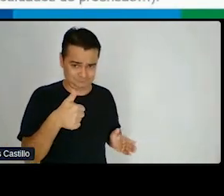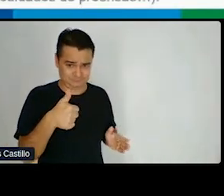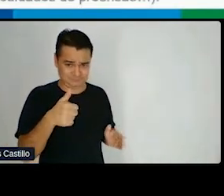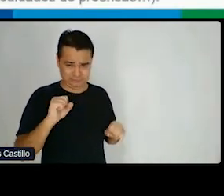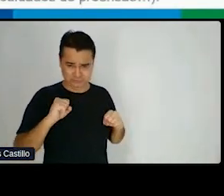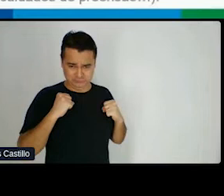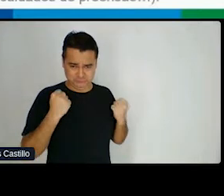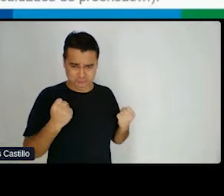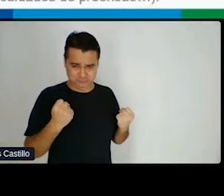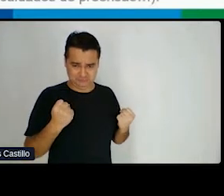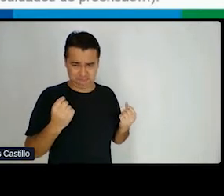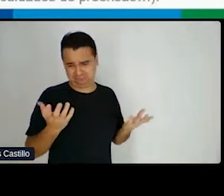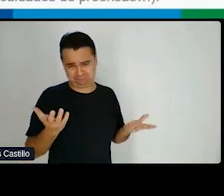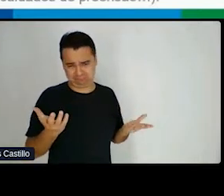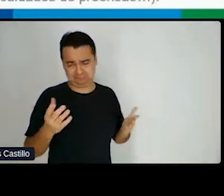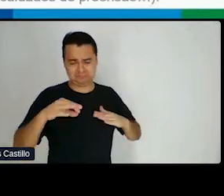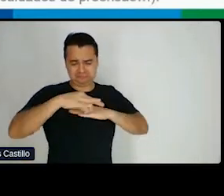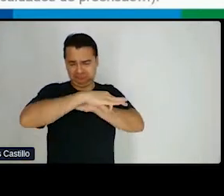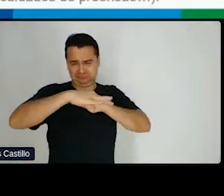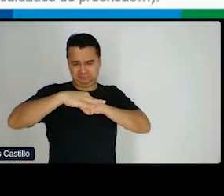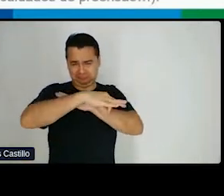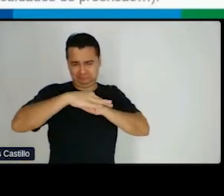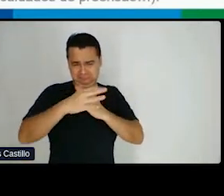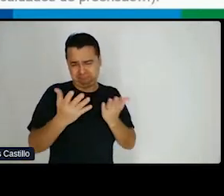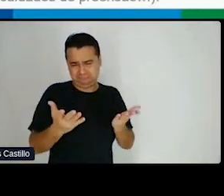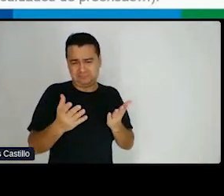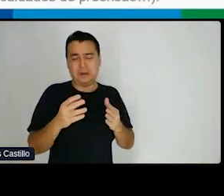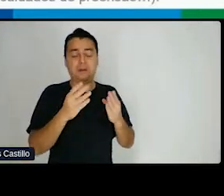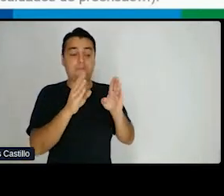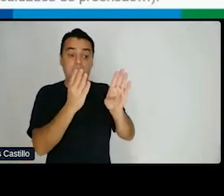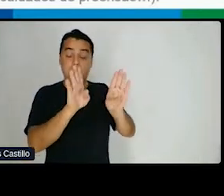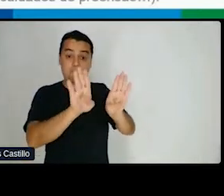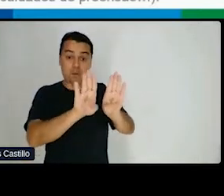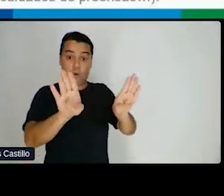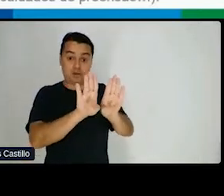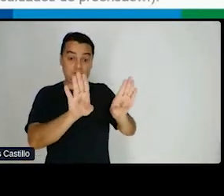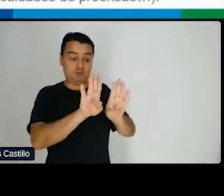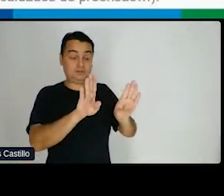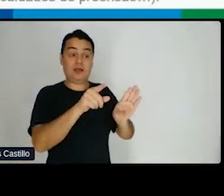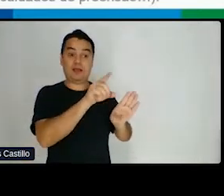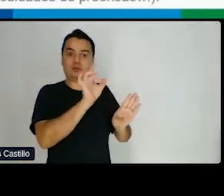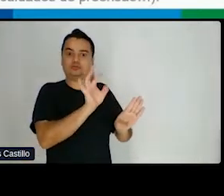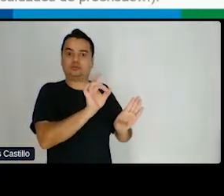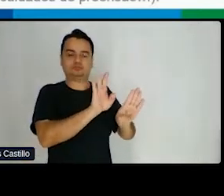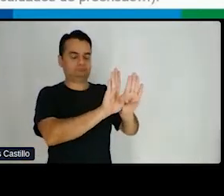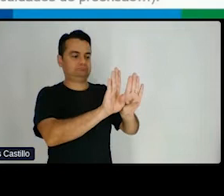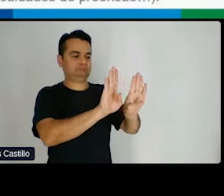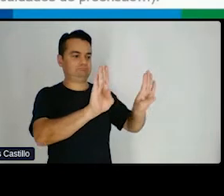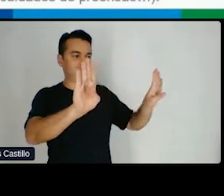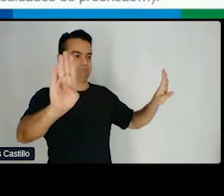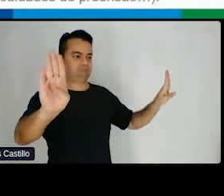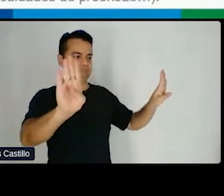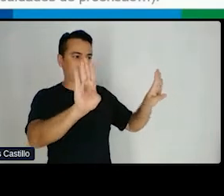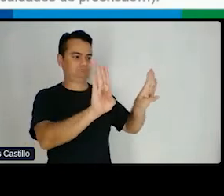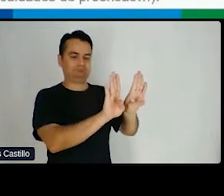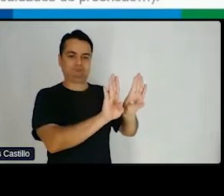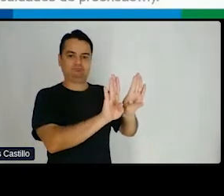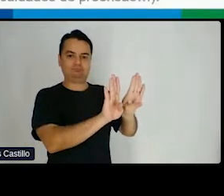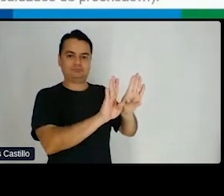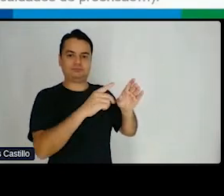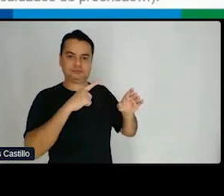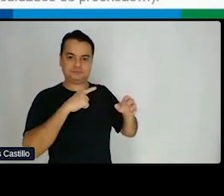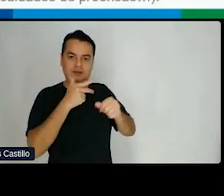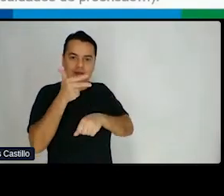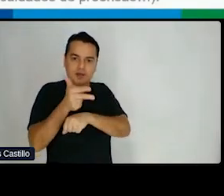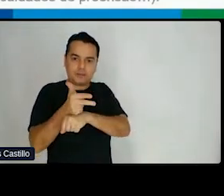físico, se a gente trazer para o arquitetônico, né? Ou seja, a porta automática é algo que